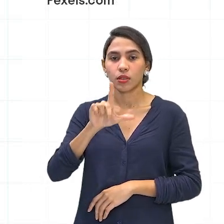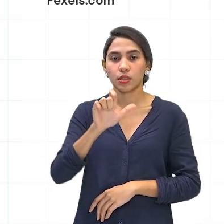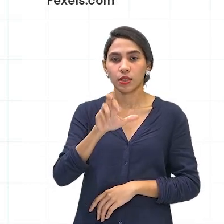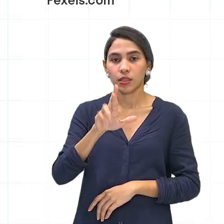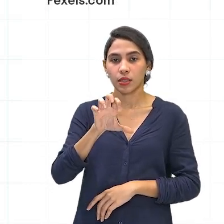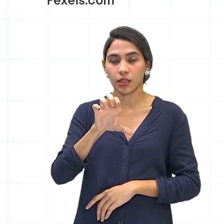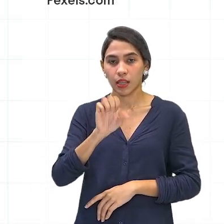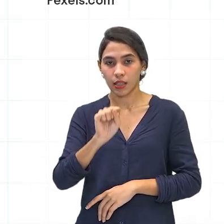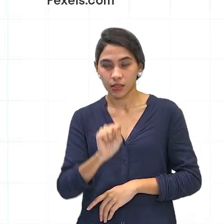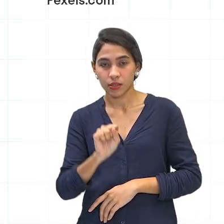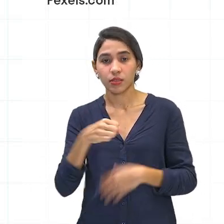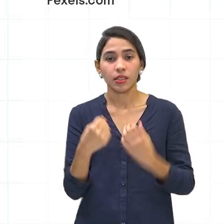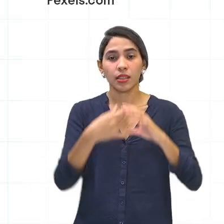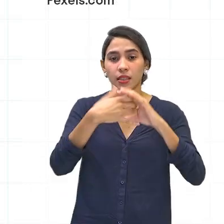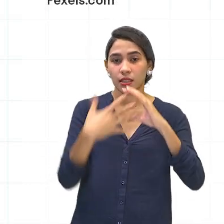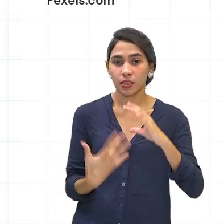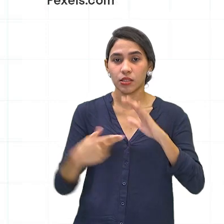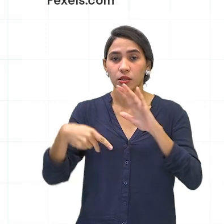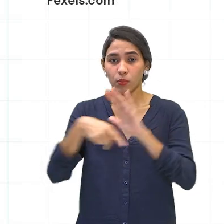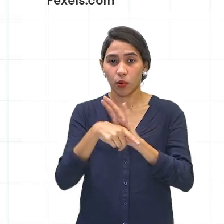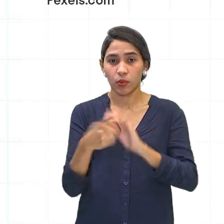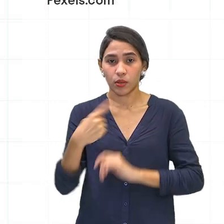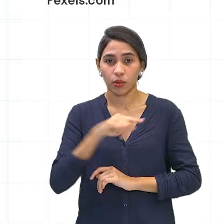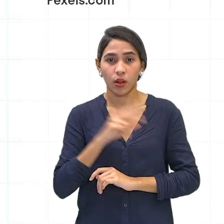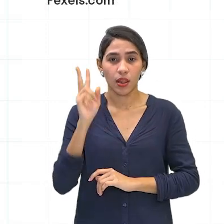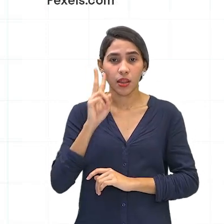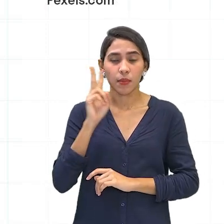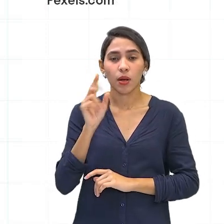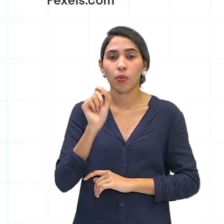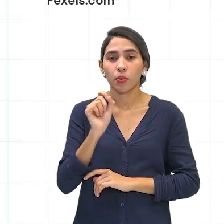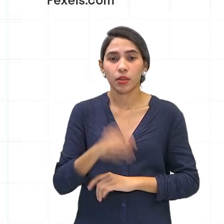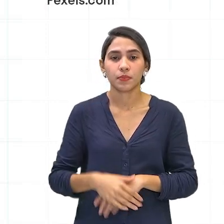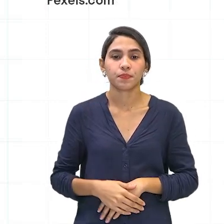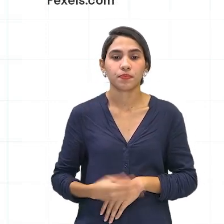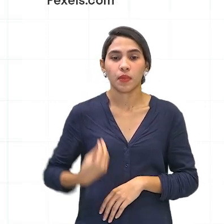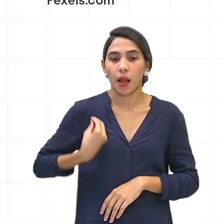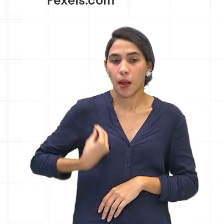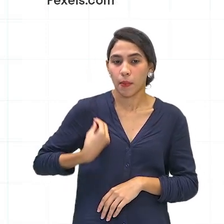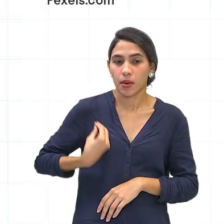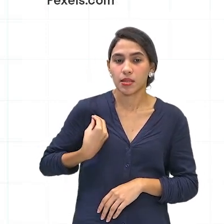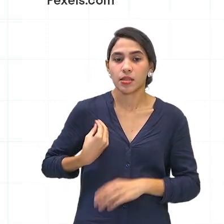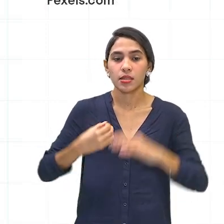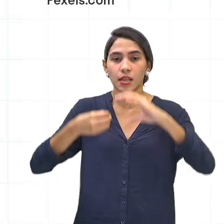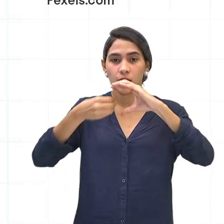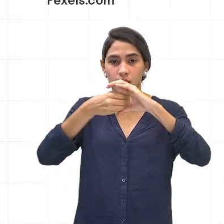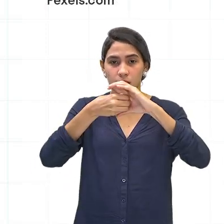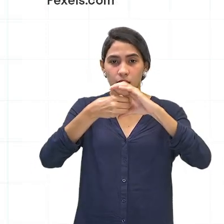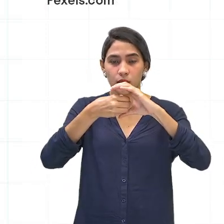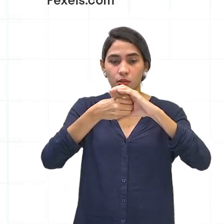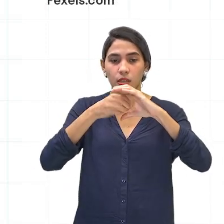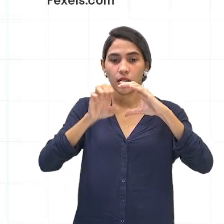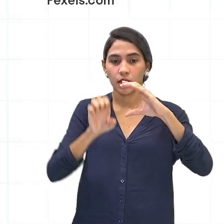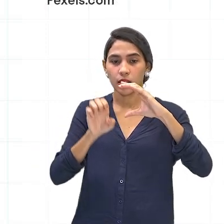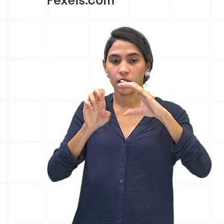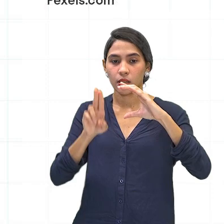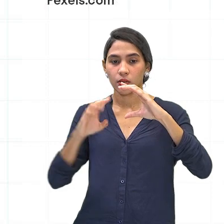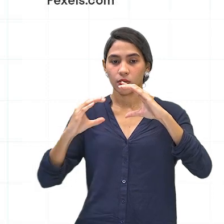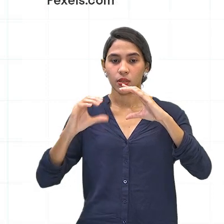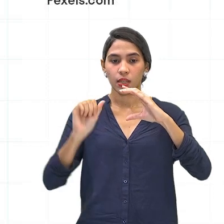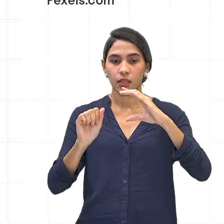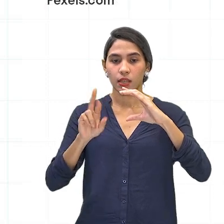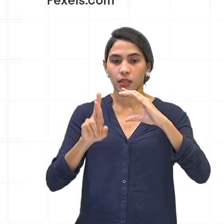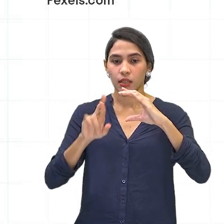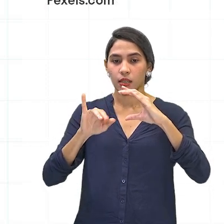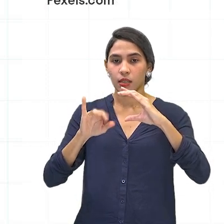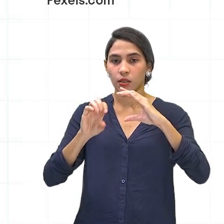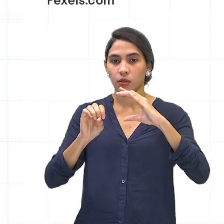animais, as características dele que nós vamos relembrar, são justamente aí a presença da célula eucariótica, onde nós vamos ter